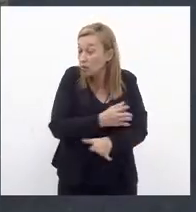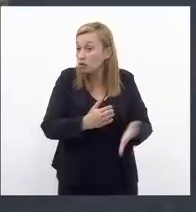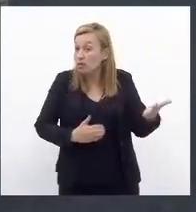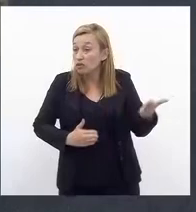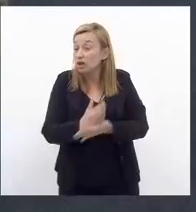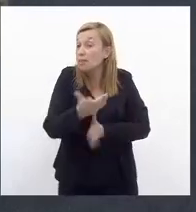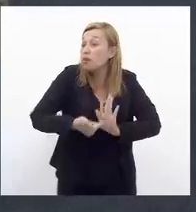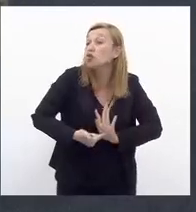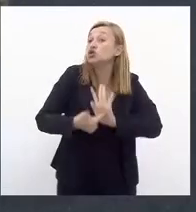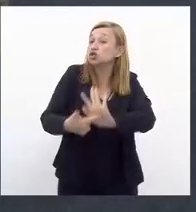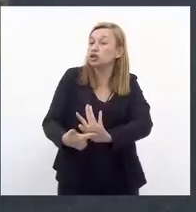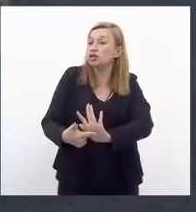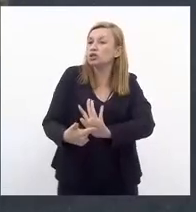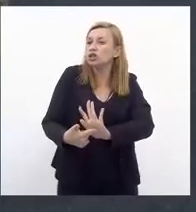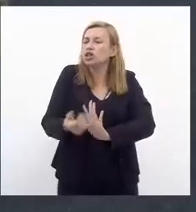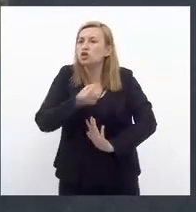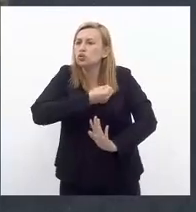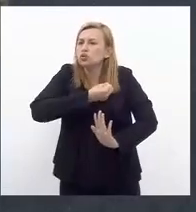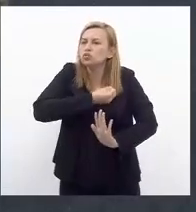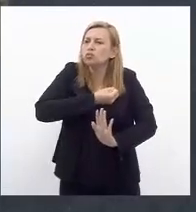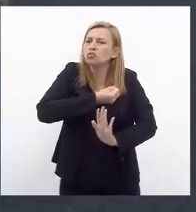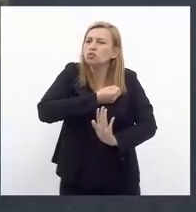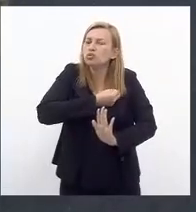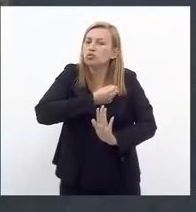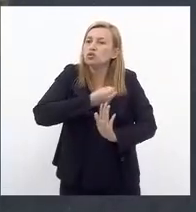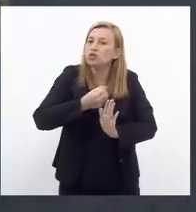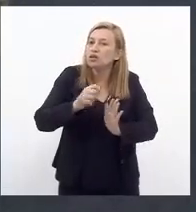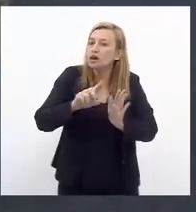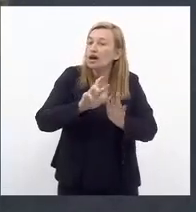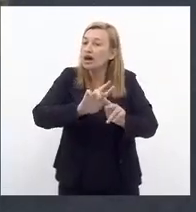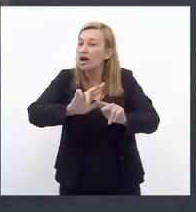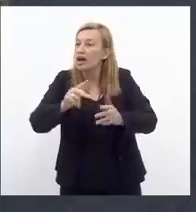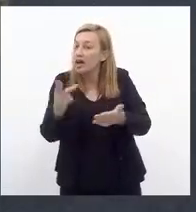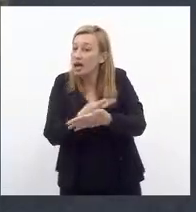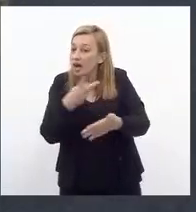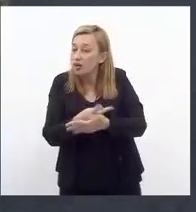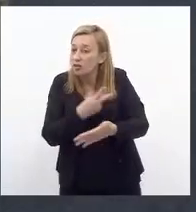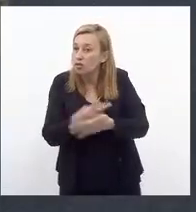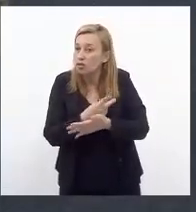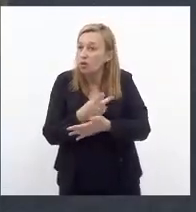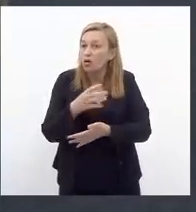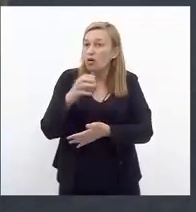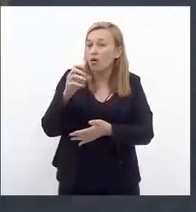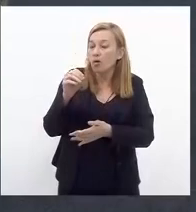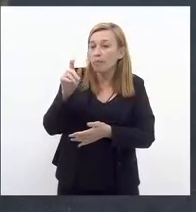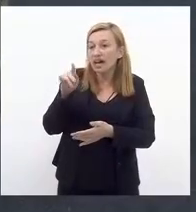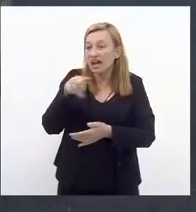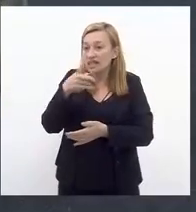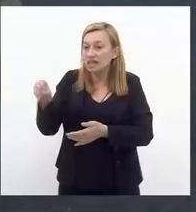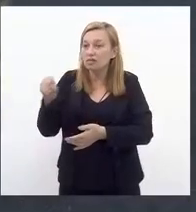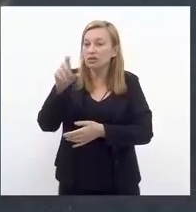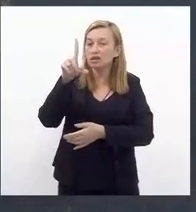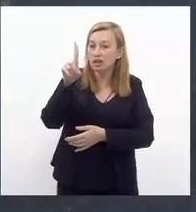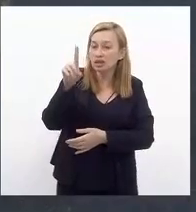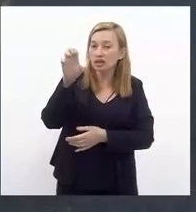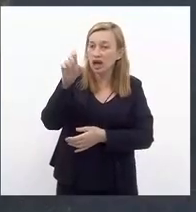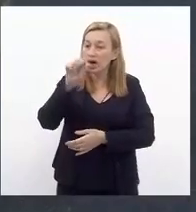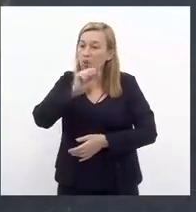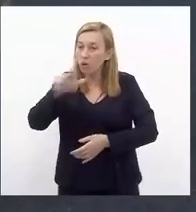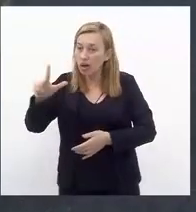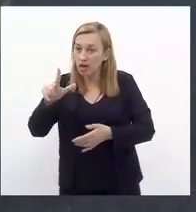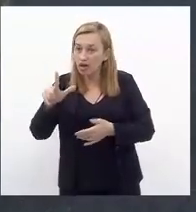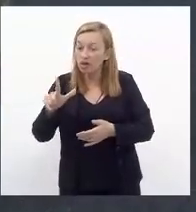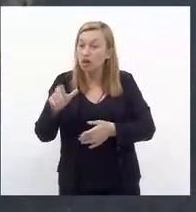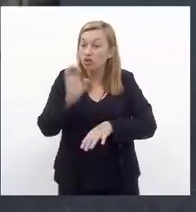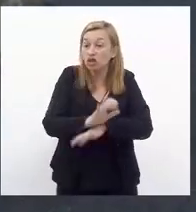mostrando as inúmeras ilegalidades da operação delaware a operação que tem que ser desmontada o